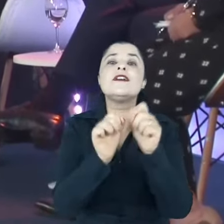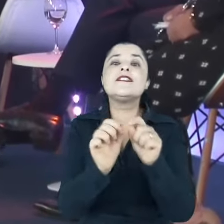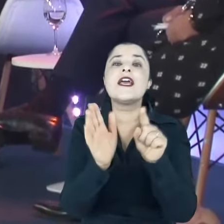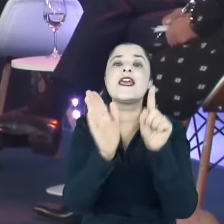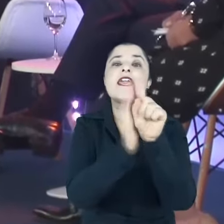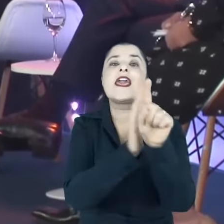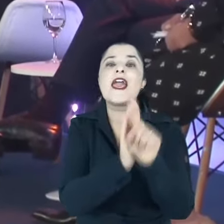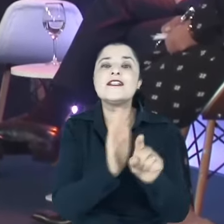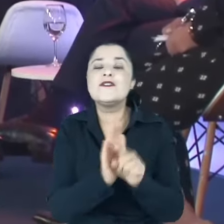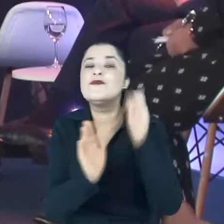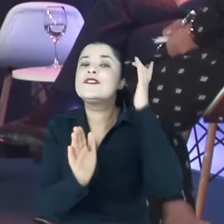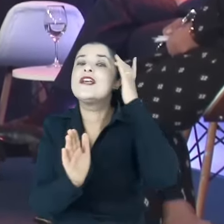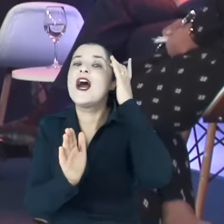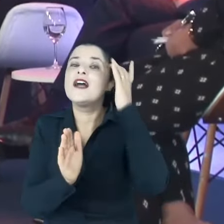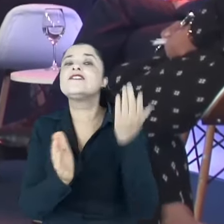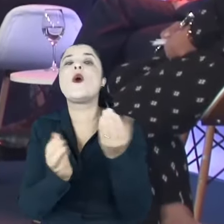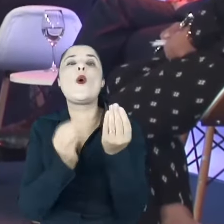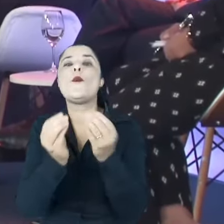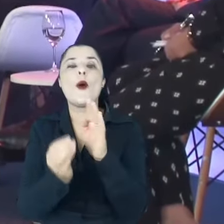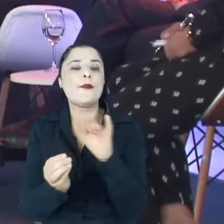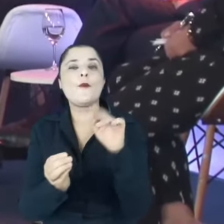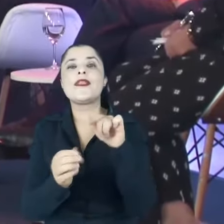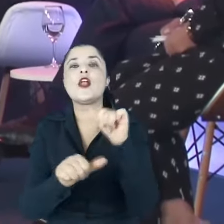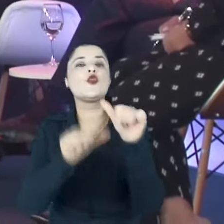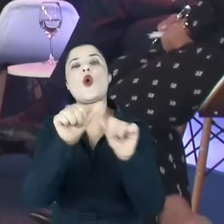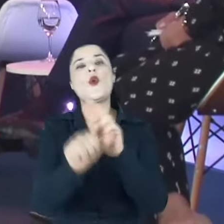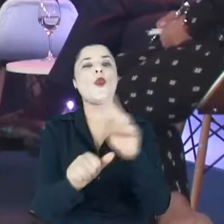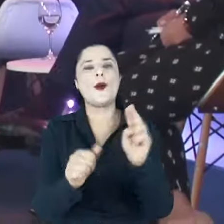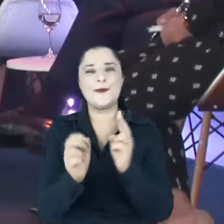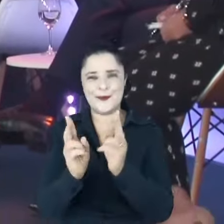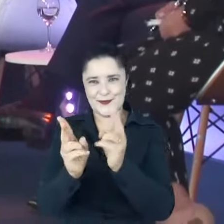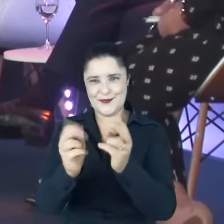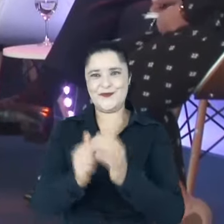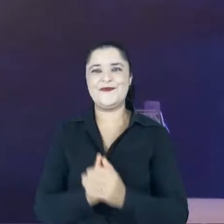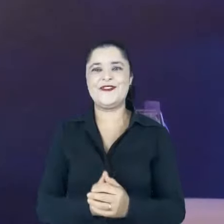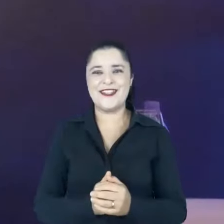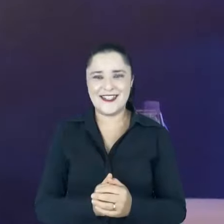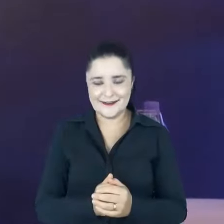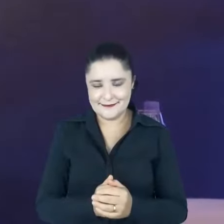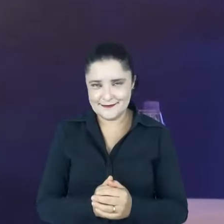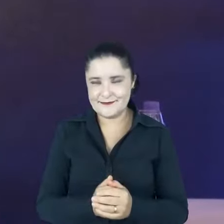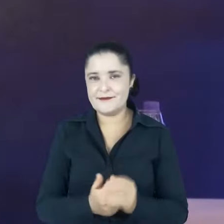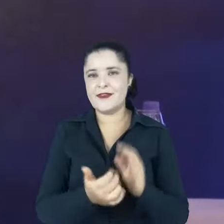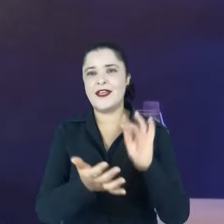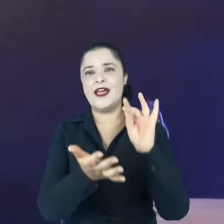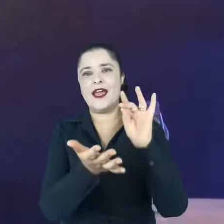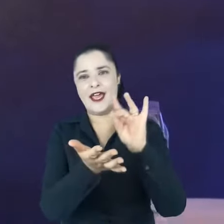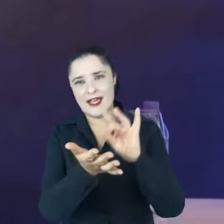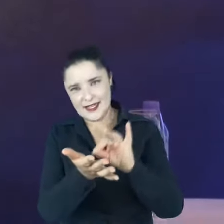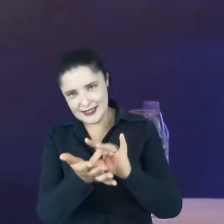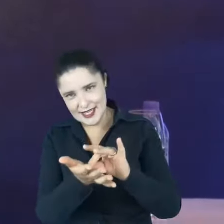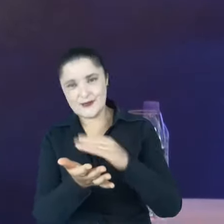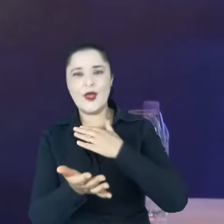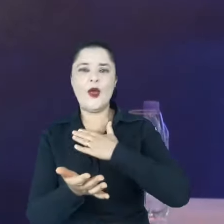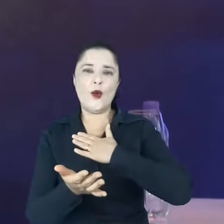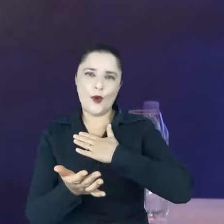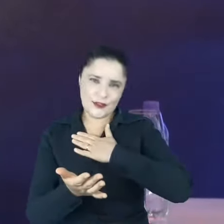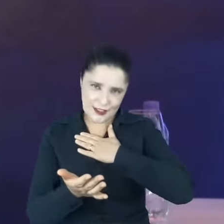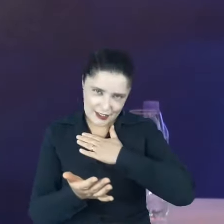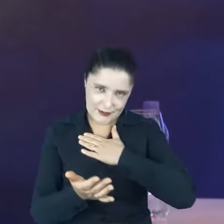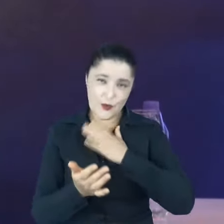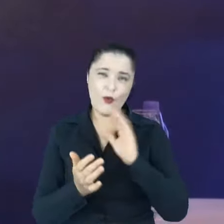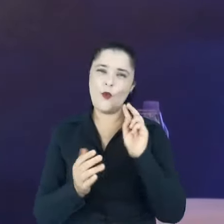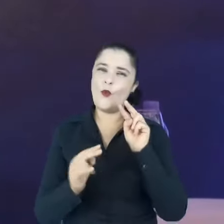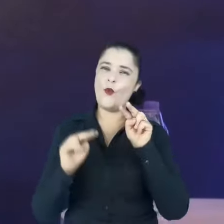live. Christopher, desculpa, pode continuar. Mas em realidade eu gostaria de propor um olhar um pouco diferente, em vez de falar